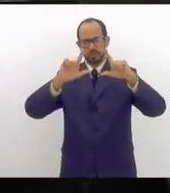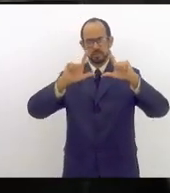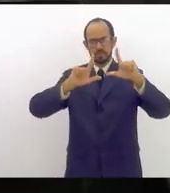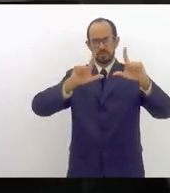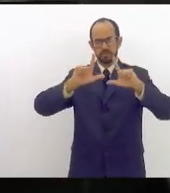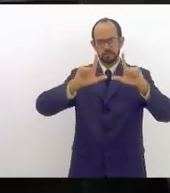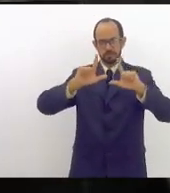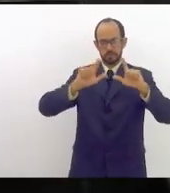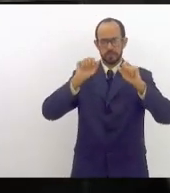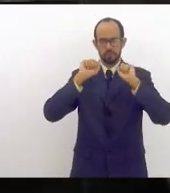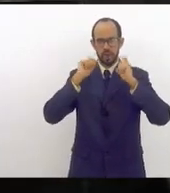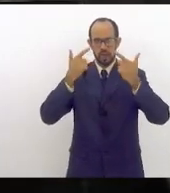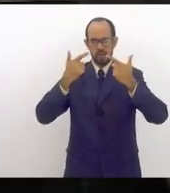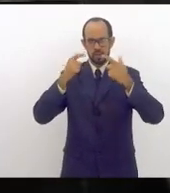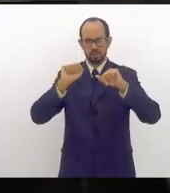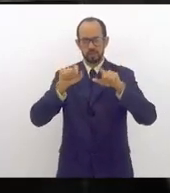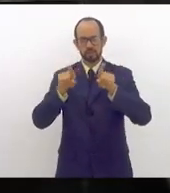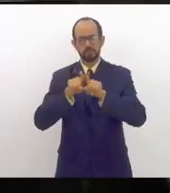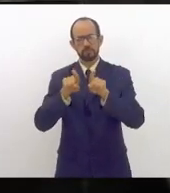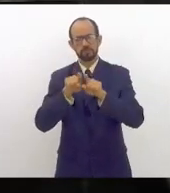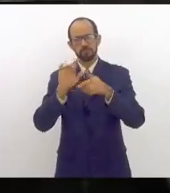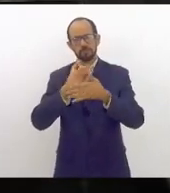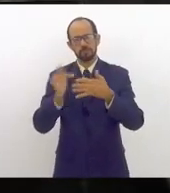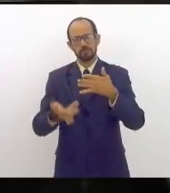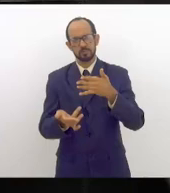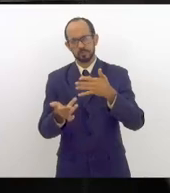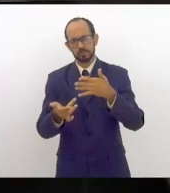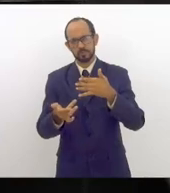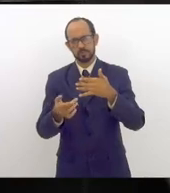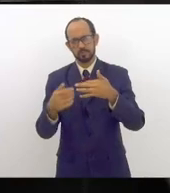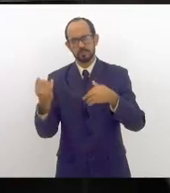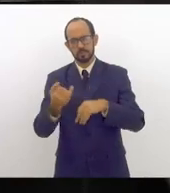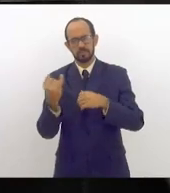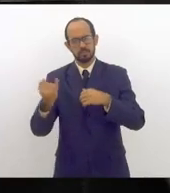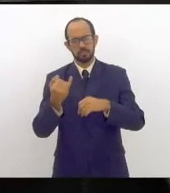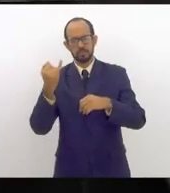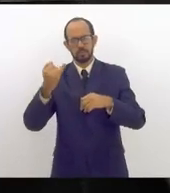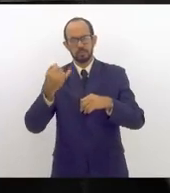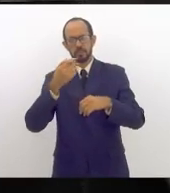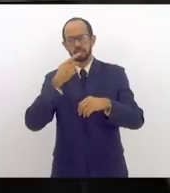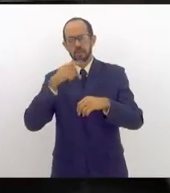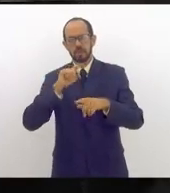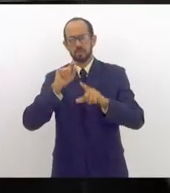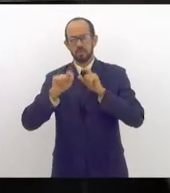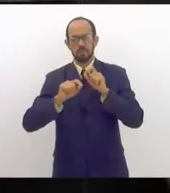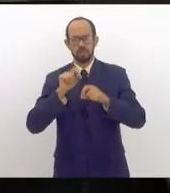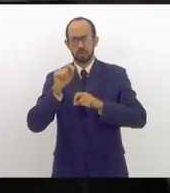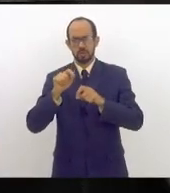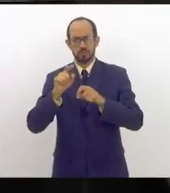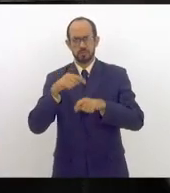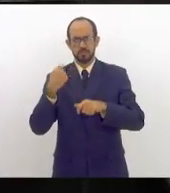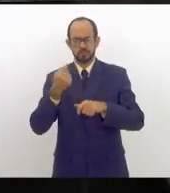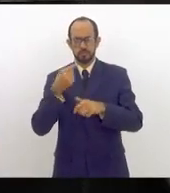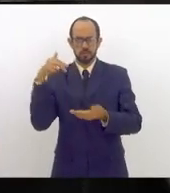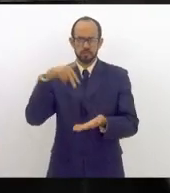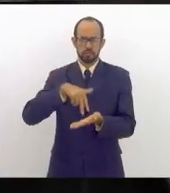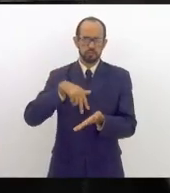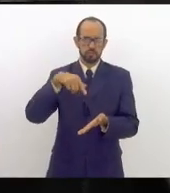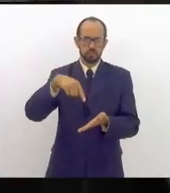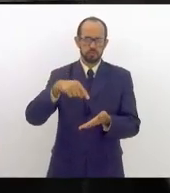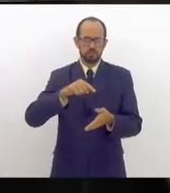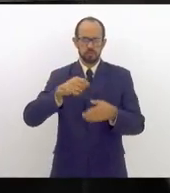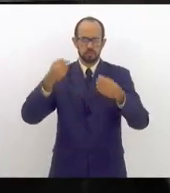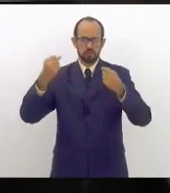TV Alerge, pelas redes sociais, é muito importante dizer que estamos aqui debatendo